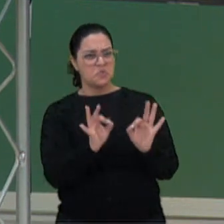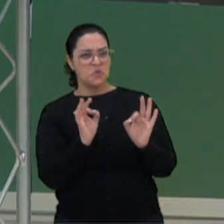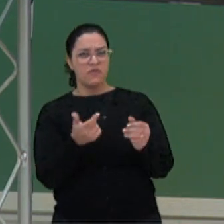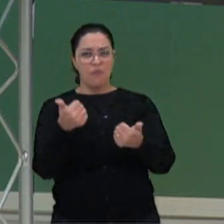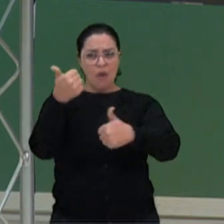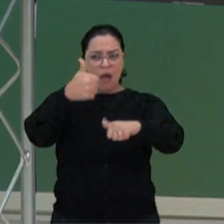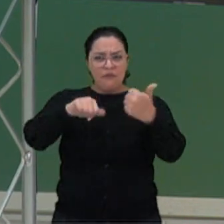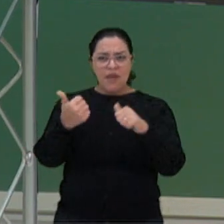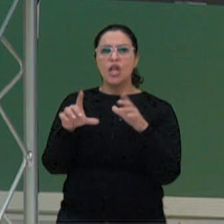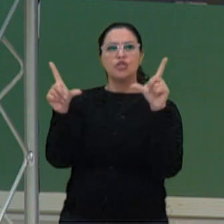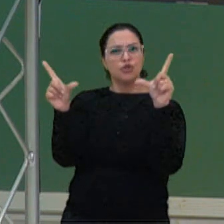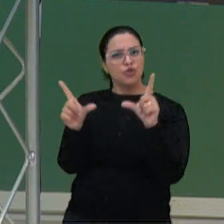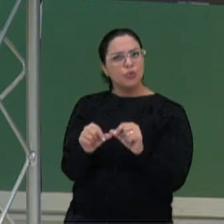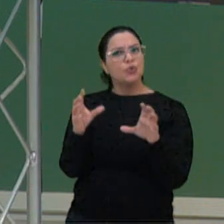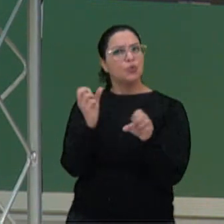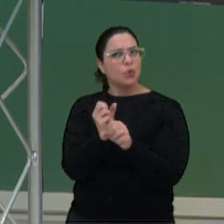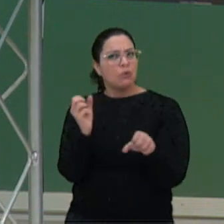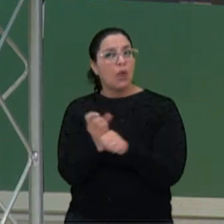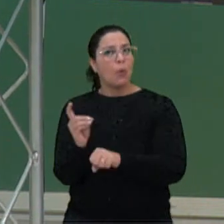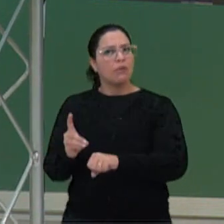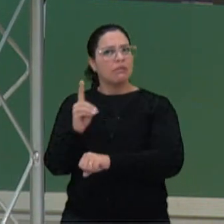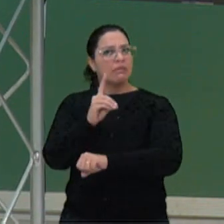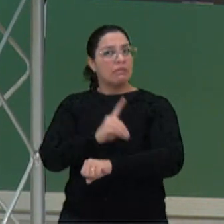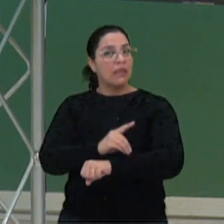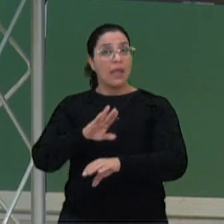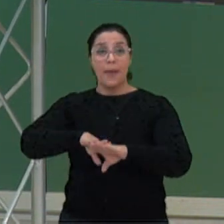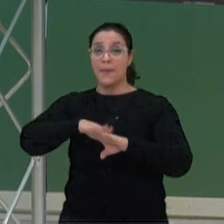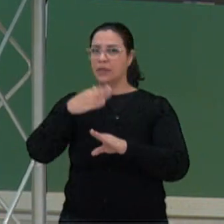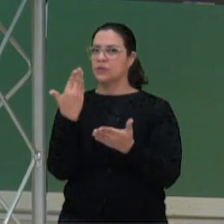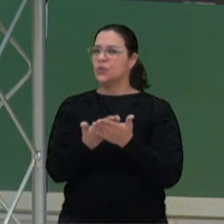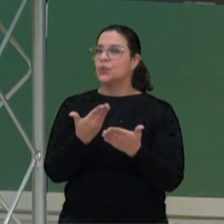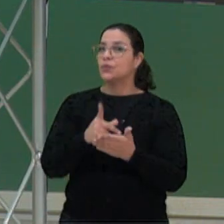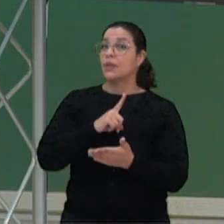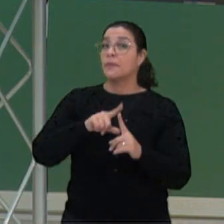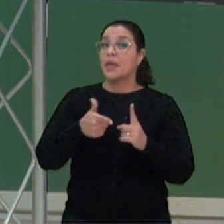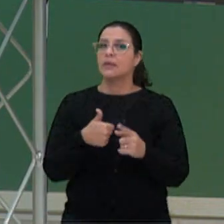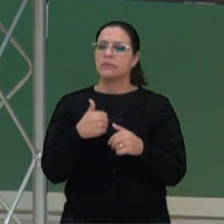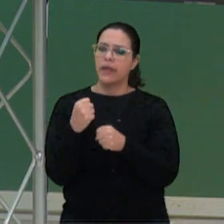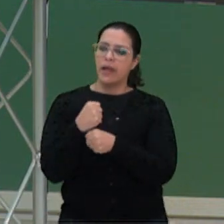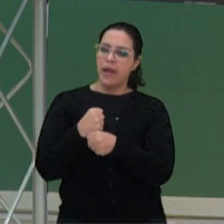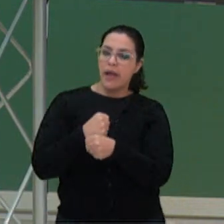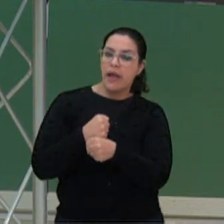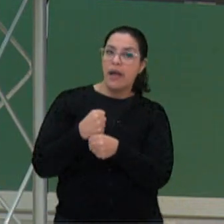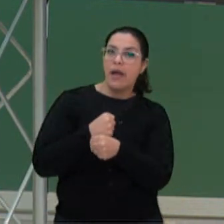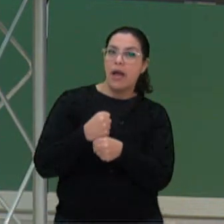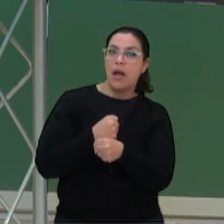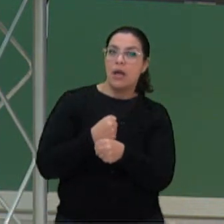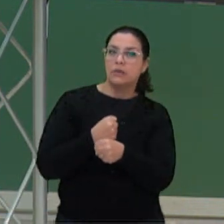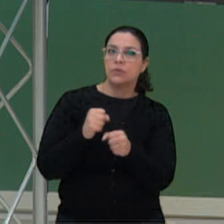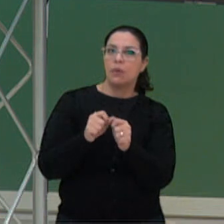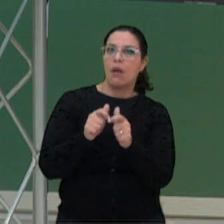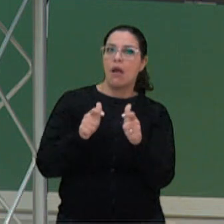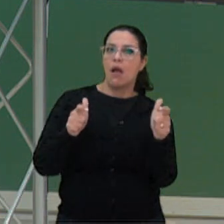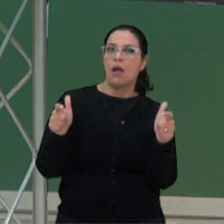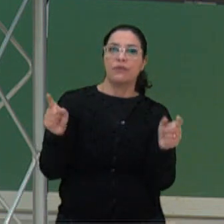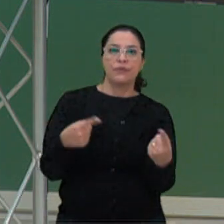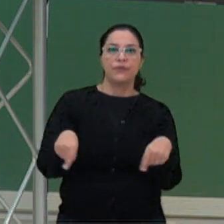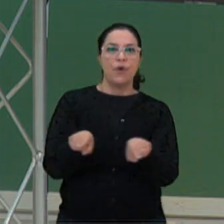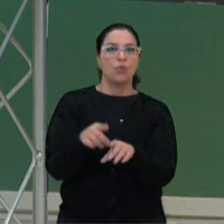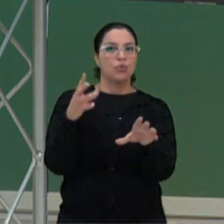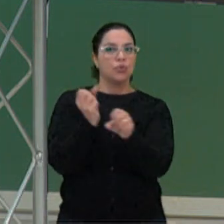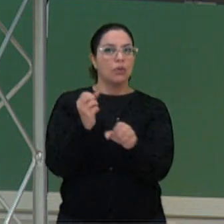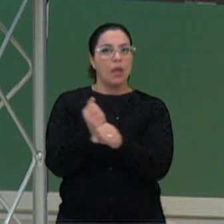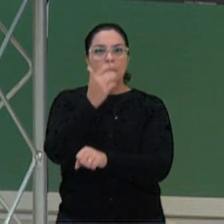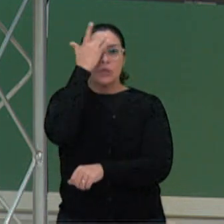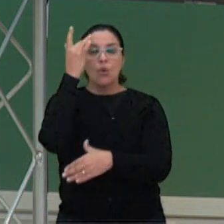analisar o gráfico, caiu a incidência principalmente da dengue, que é a mais estudada. Depois de alguns anos foram ver, começou a subir de volta a quantidade